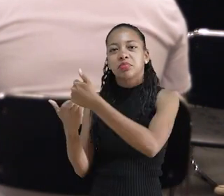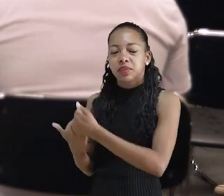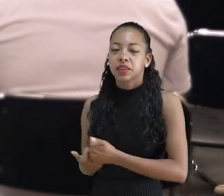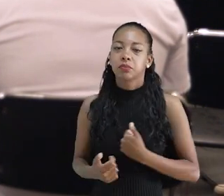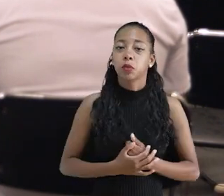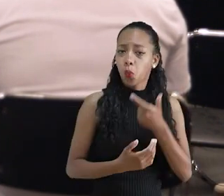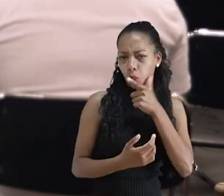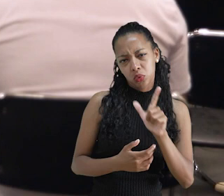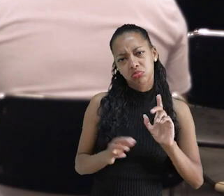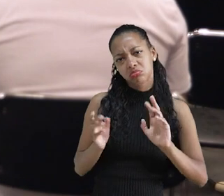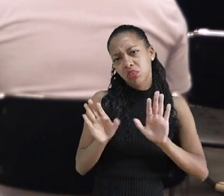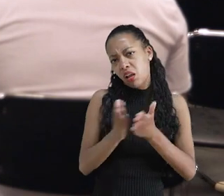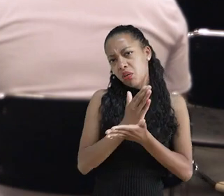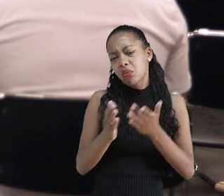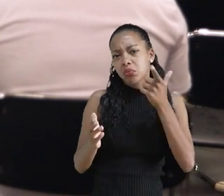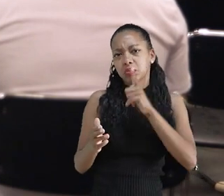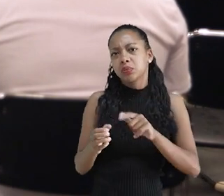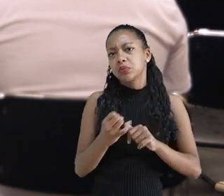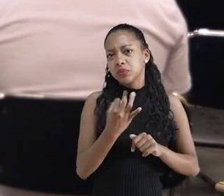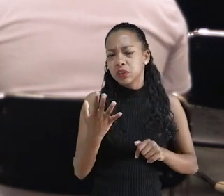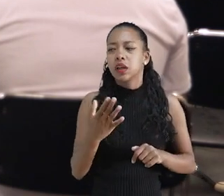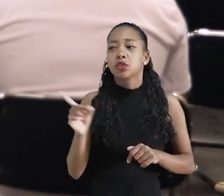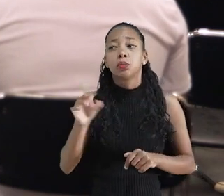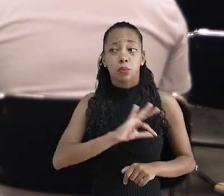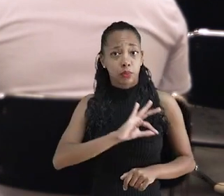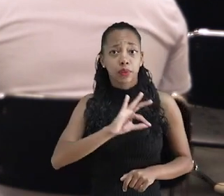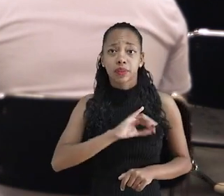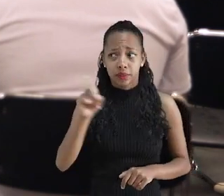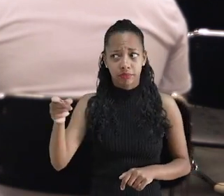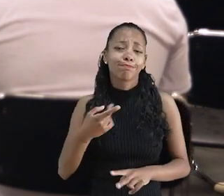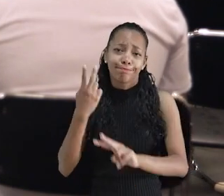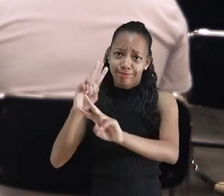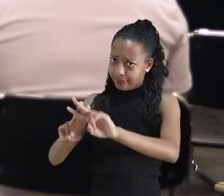algumas vitórias nesse sentido com a condenação de alguns policiais